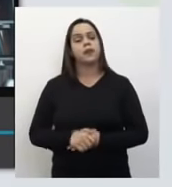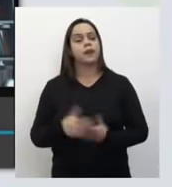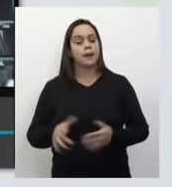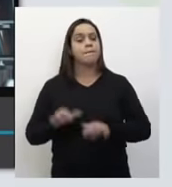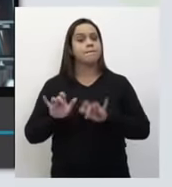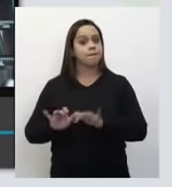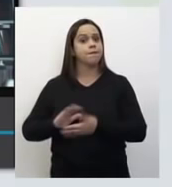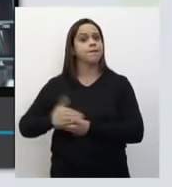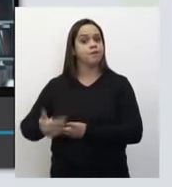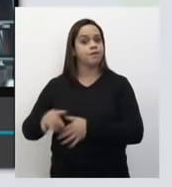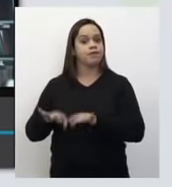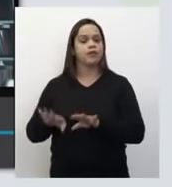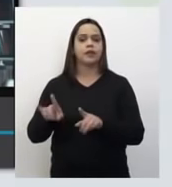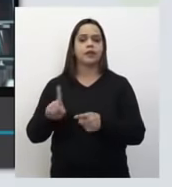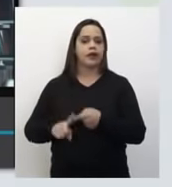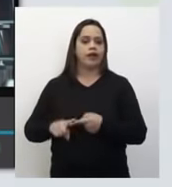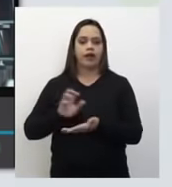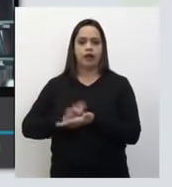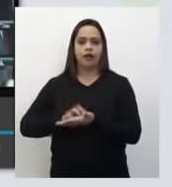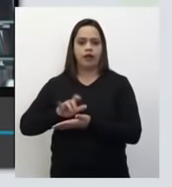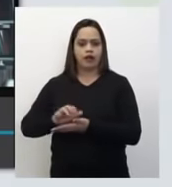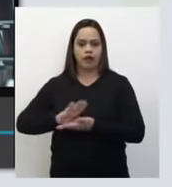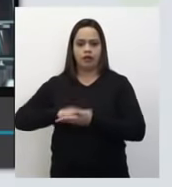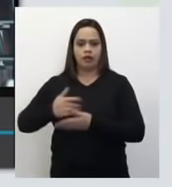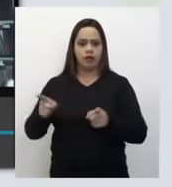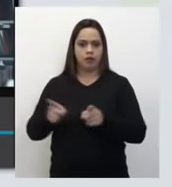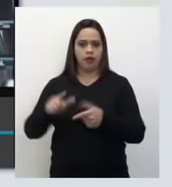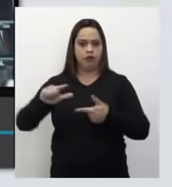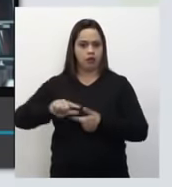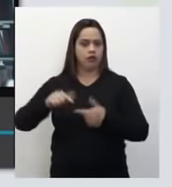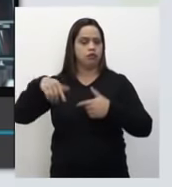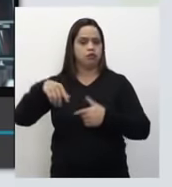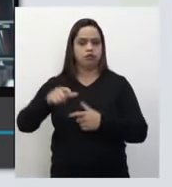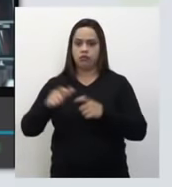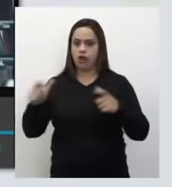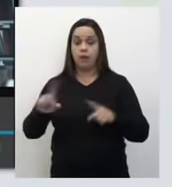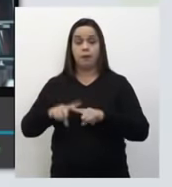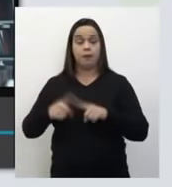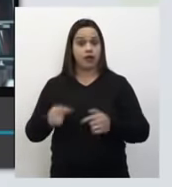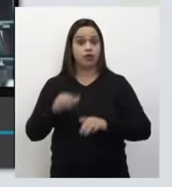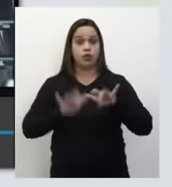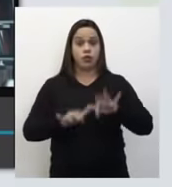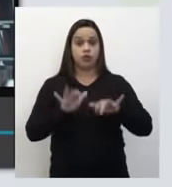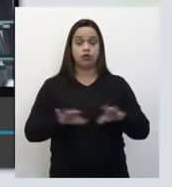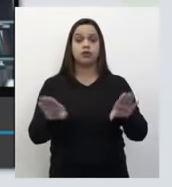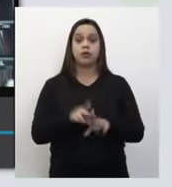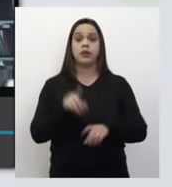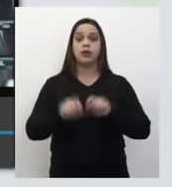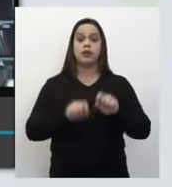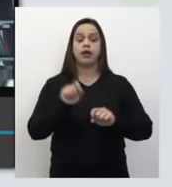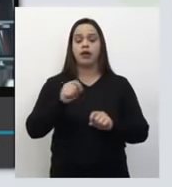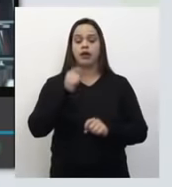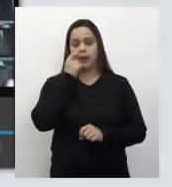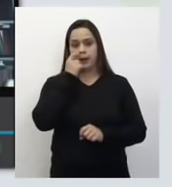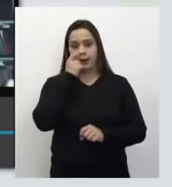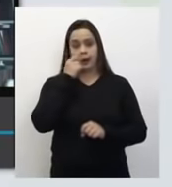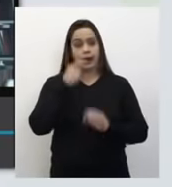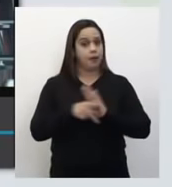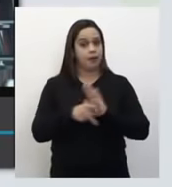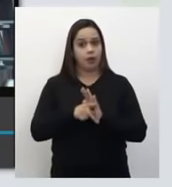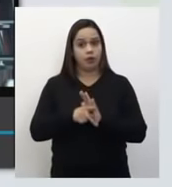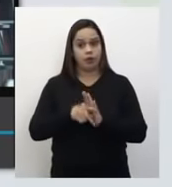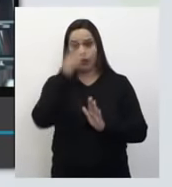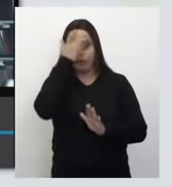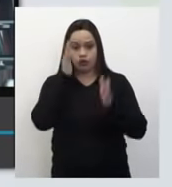também é o computador. É o laptop, é o desktop, é o carro que você usa, né? Mas computador também é o caixa eletrônico onde o cara